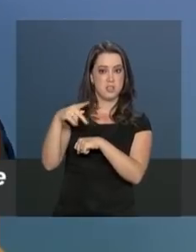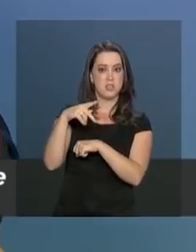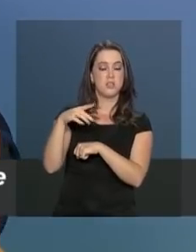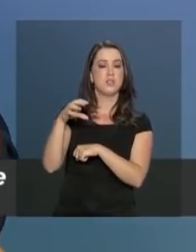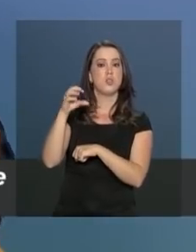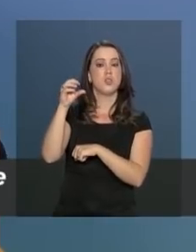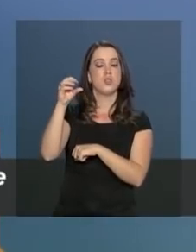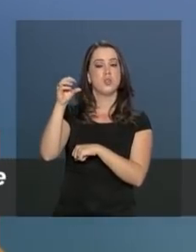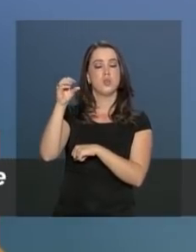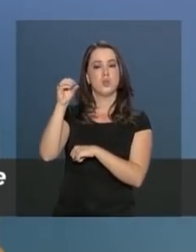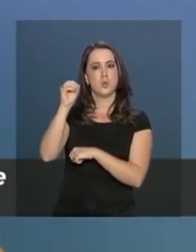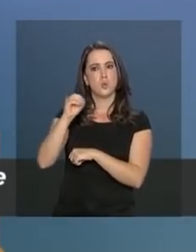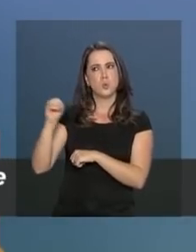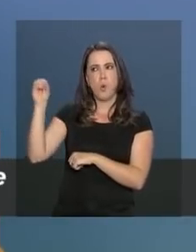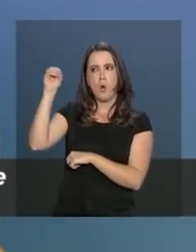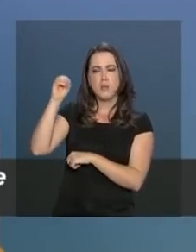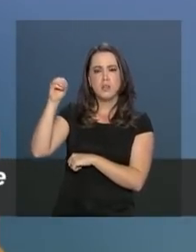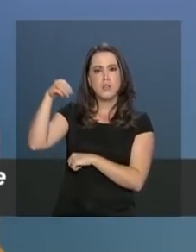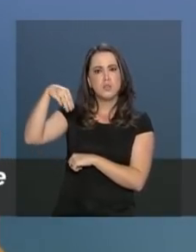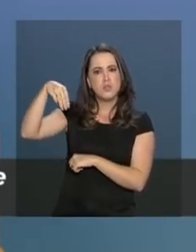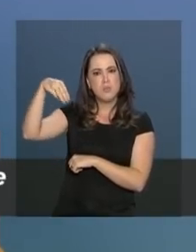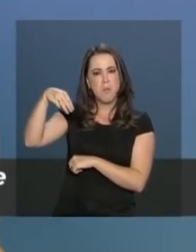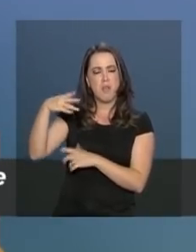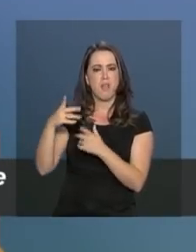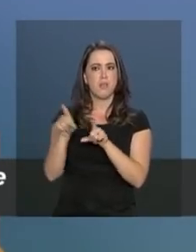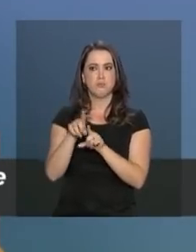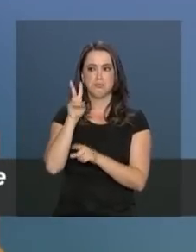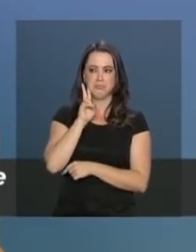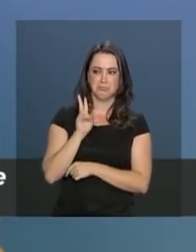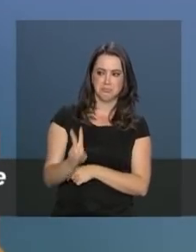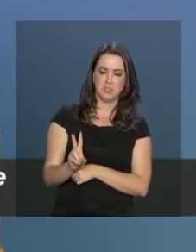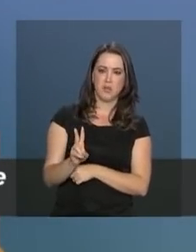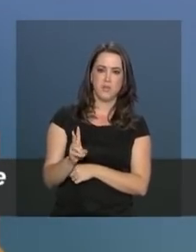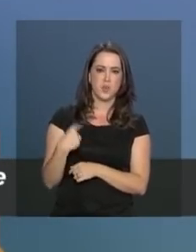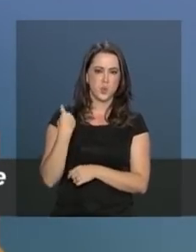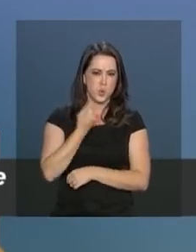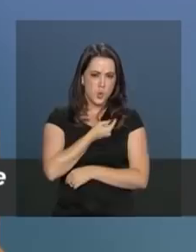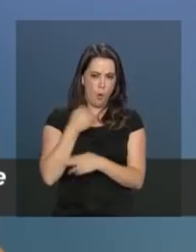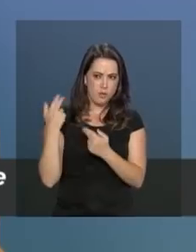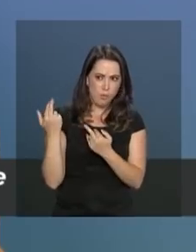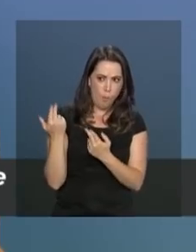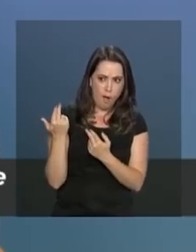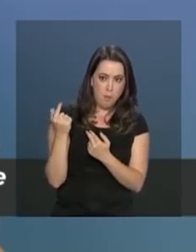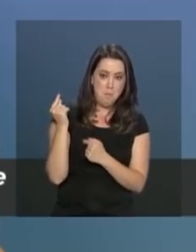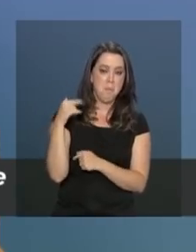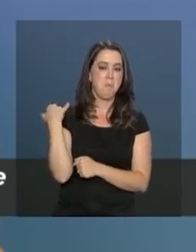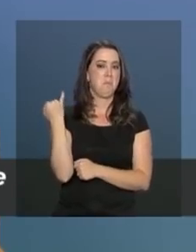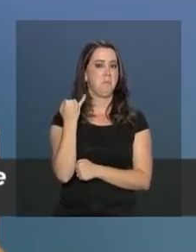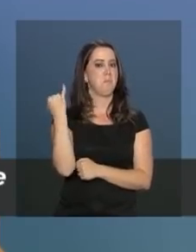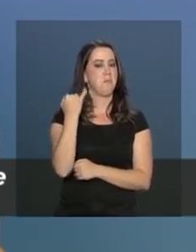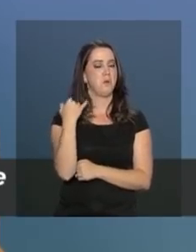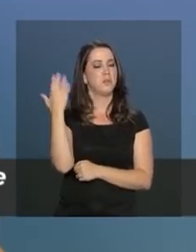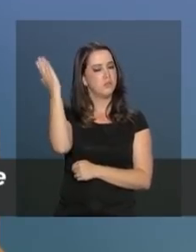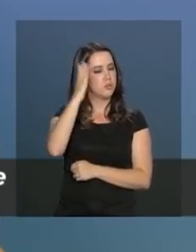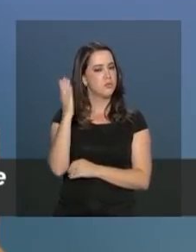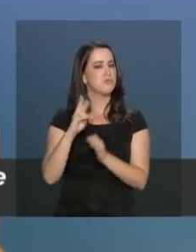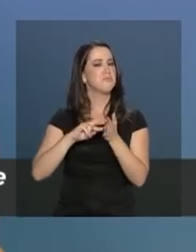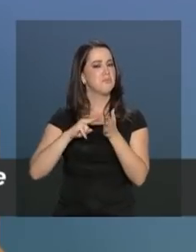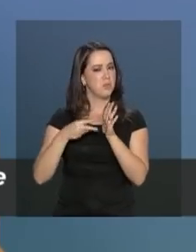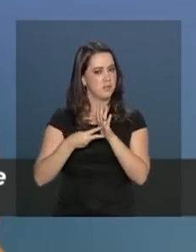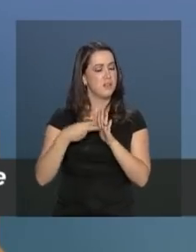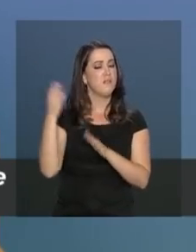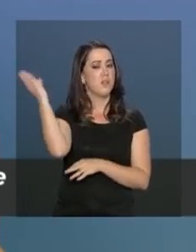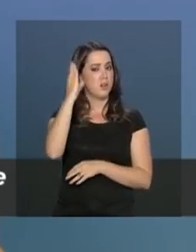de gás etc eu vejo quanto o brasil é cresceu e ao ao vivo crescer